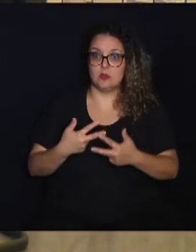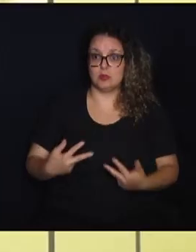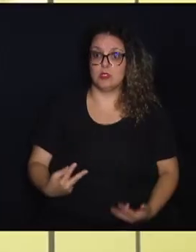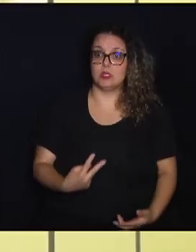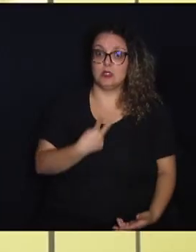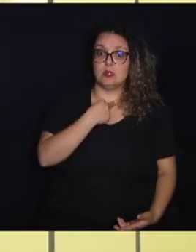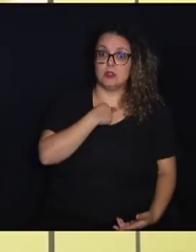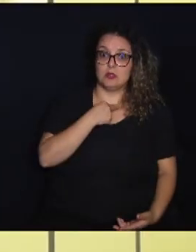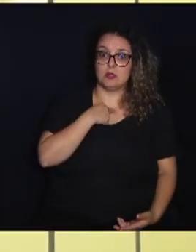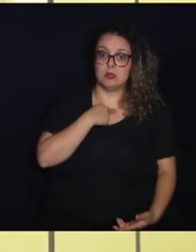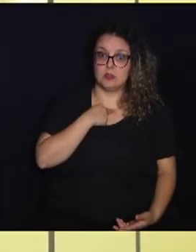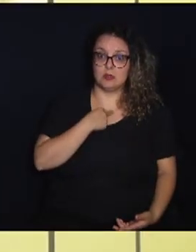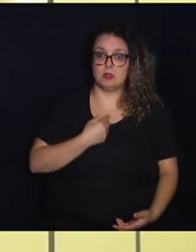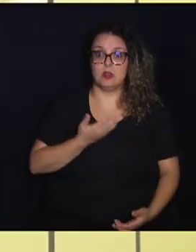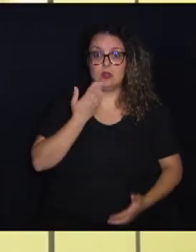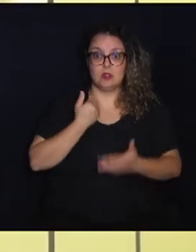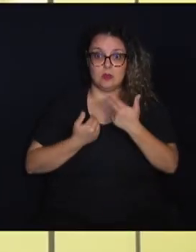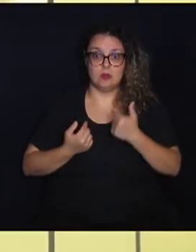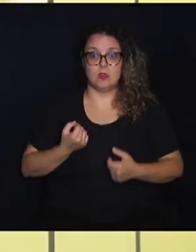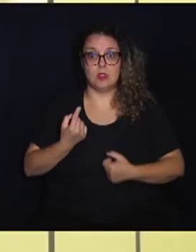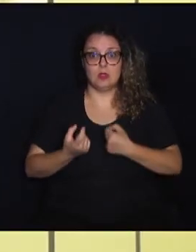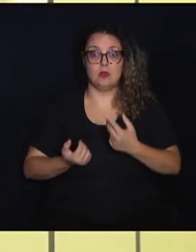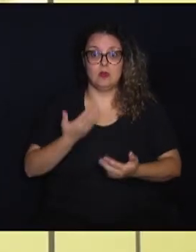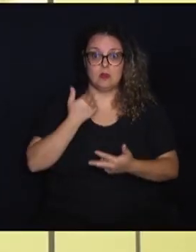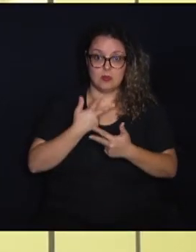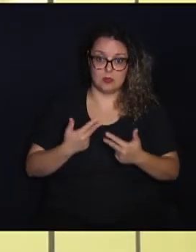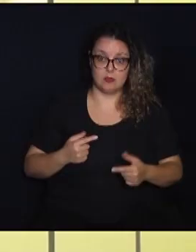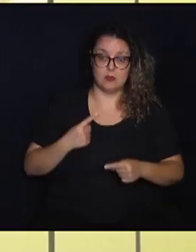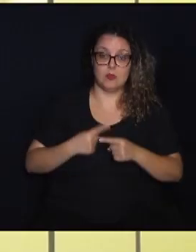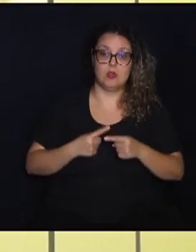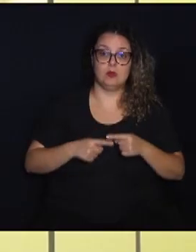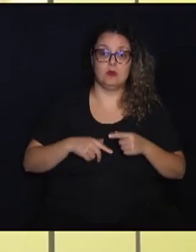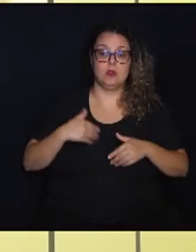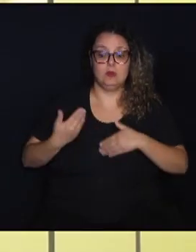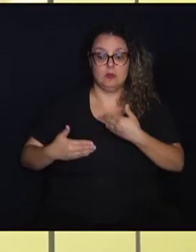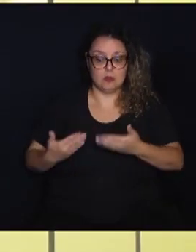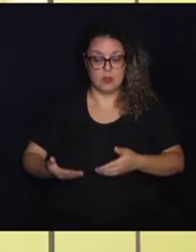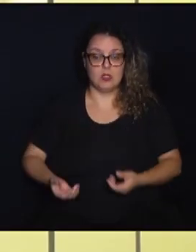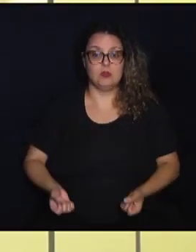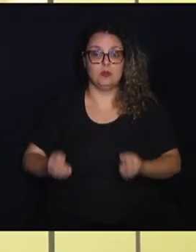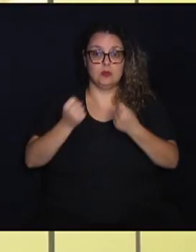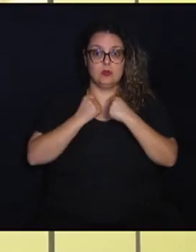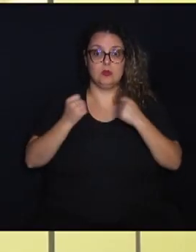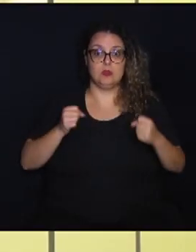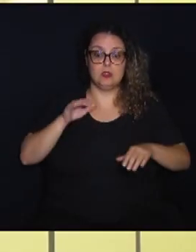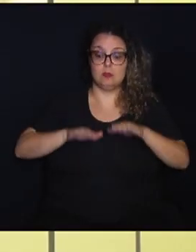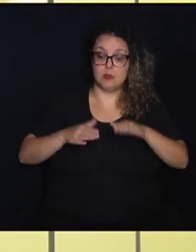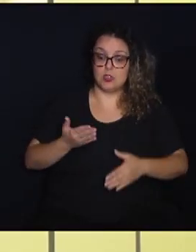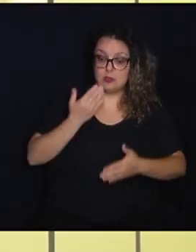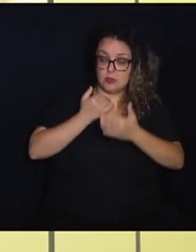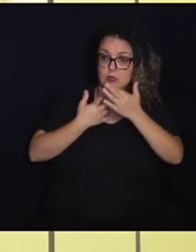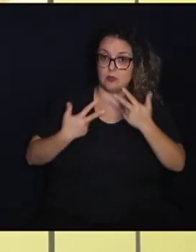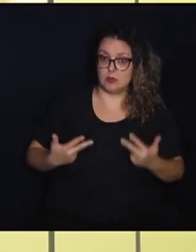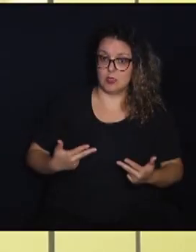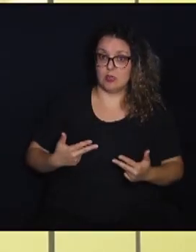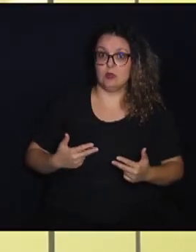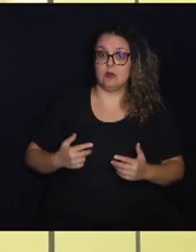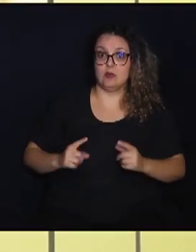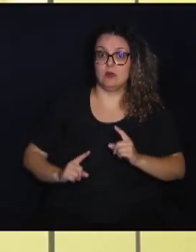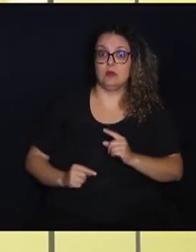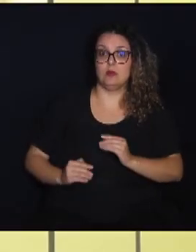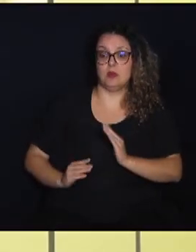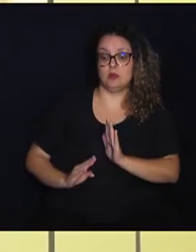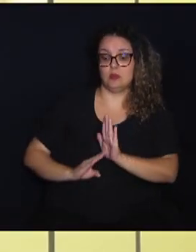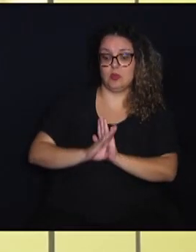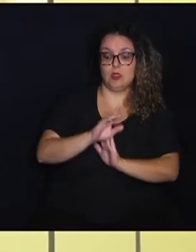pode comer determinados alimentos, porque durante a atividade física, dependendo do alimento que ele comer, vai subir a glicemia dele e